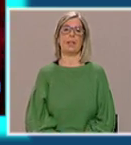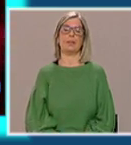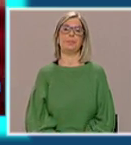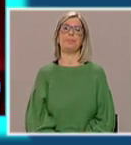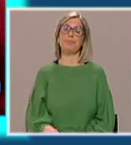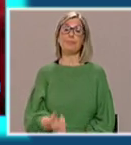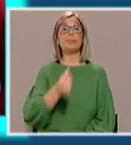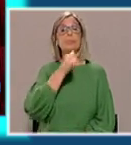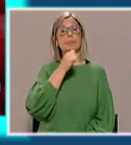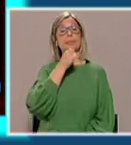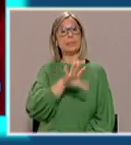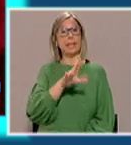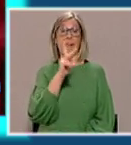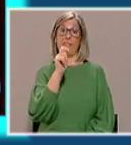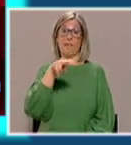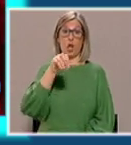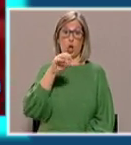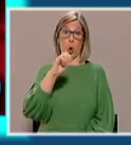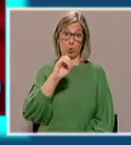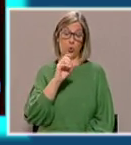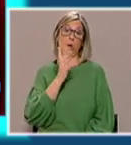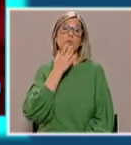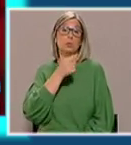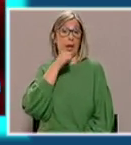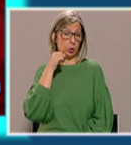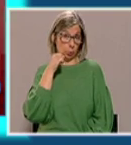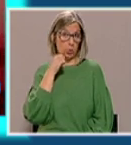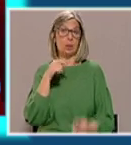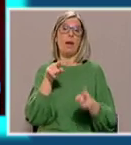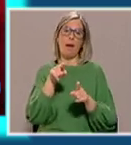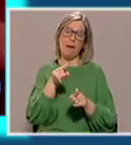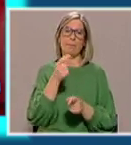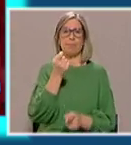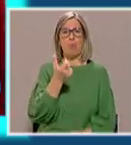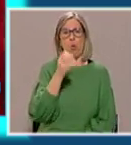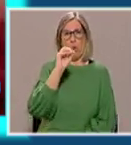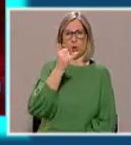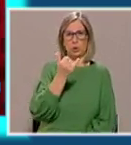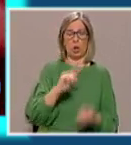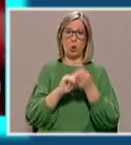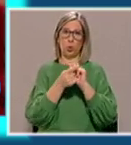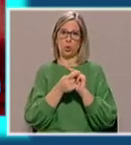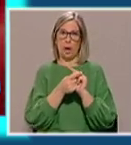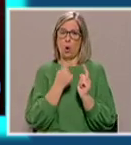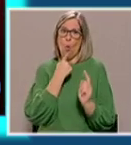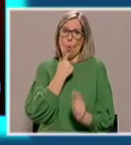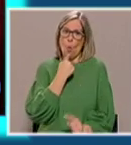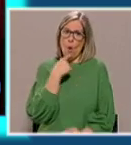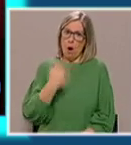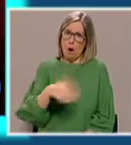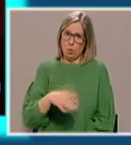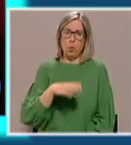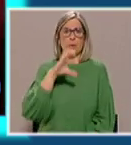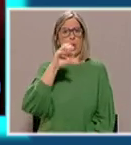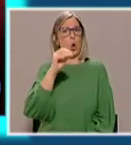O sangue venoso é pobre em oxigênio e rico em dióxido de carbono. A sua cor é vermelho escuro